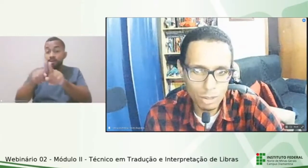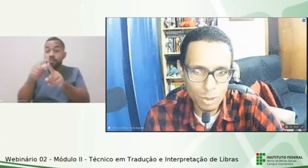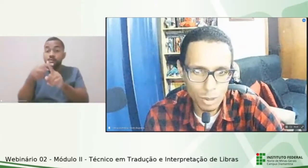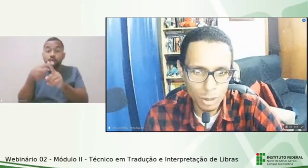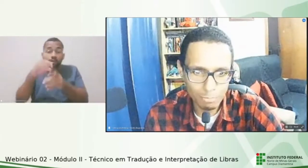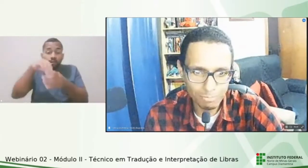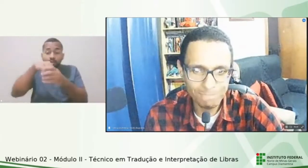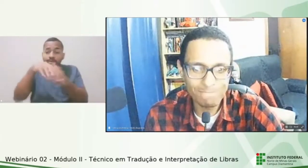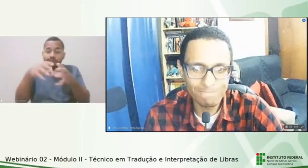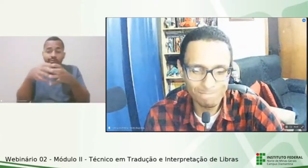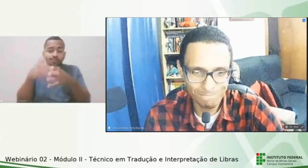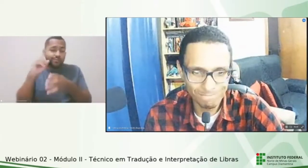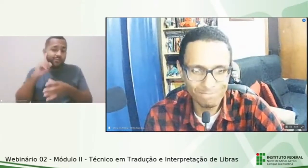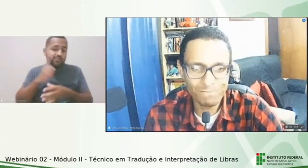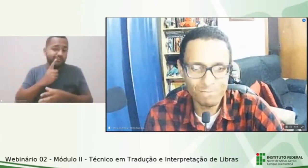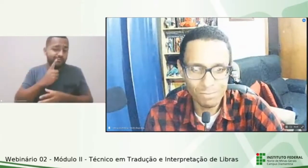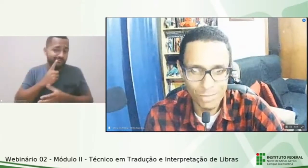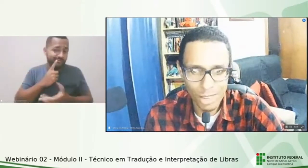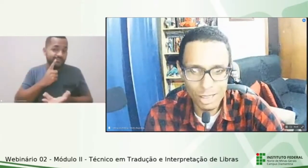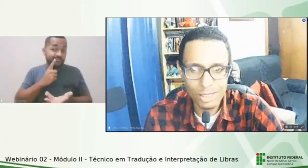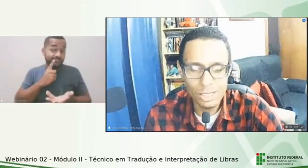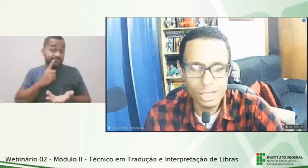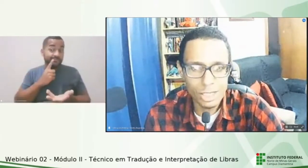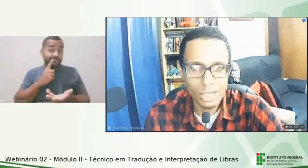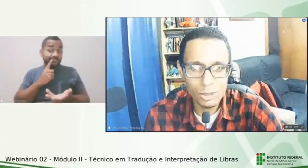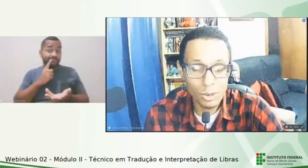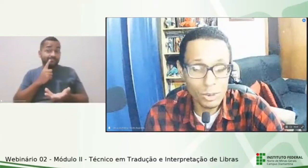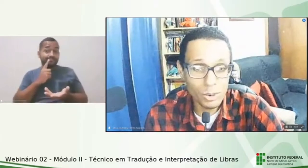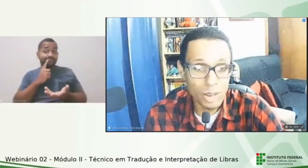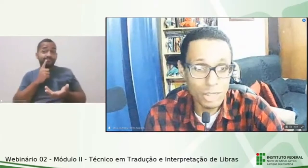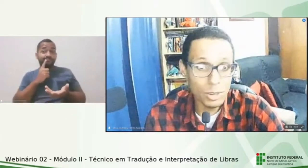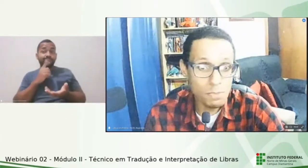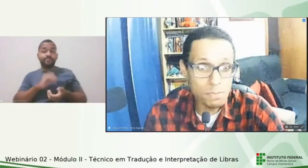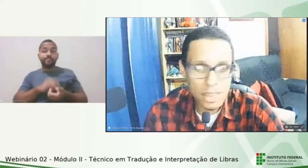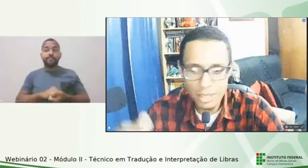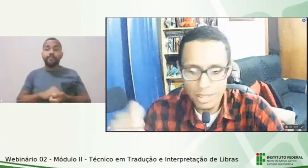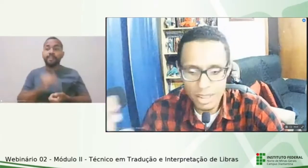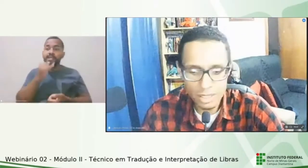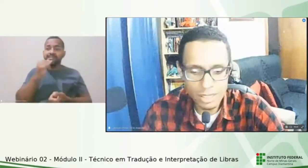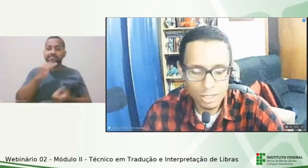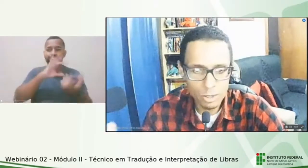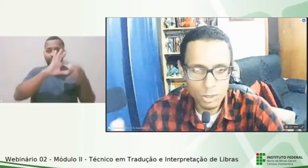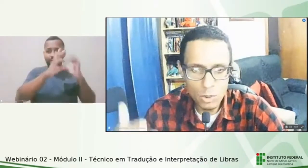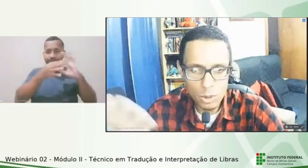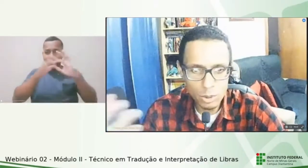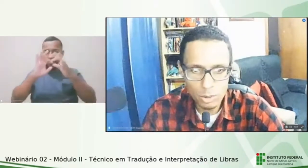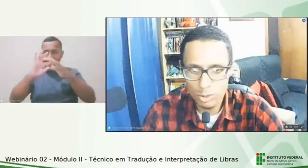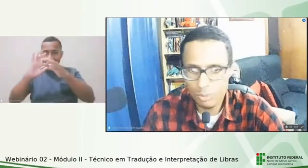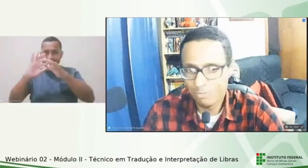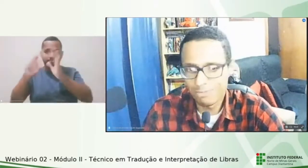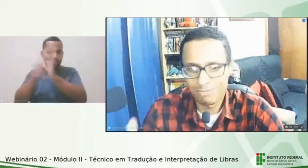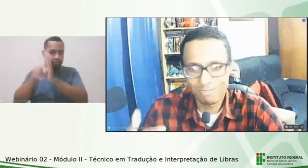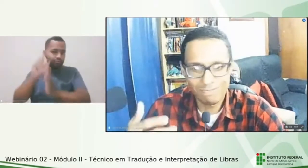comunidade surda, né? As Olimpíadas, né, dos